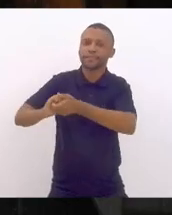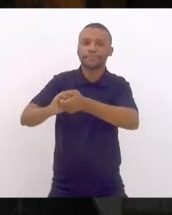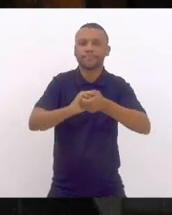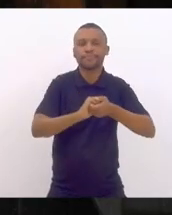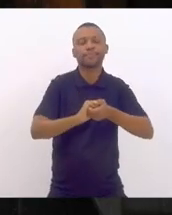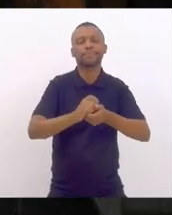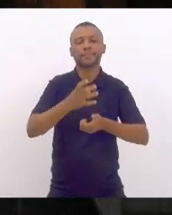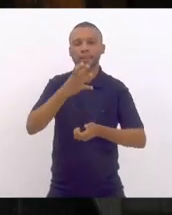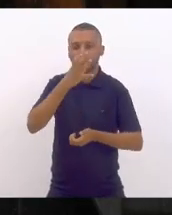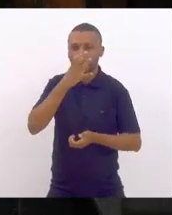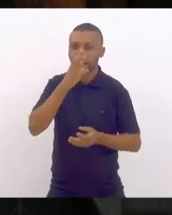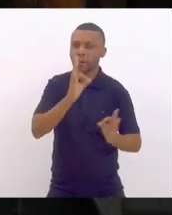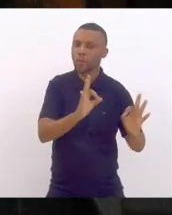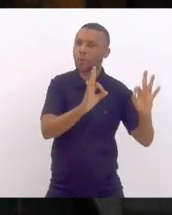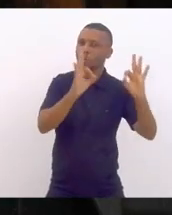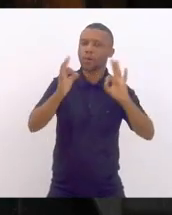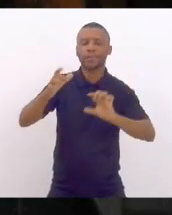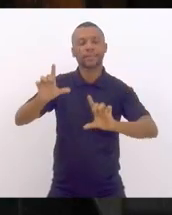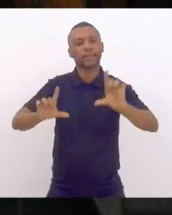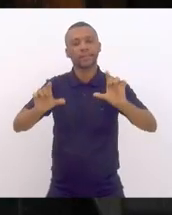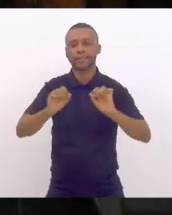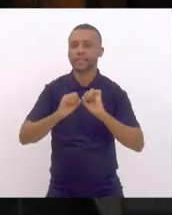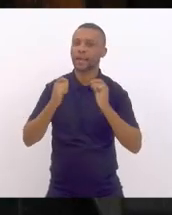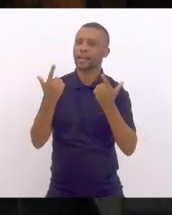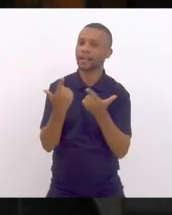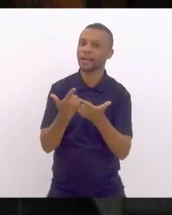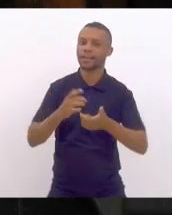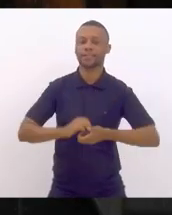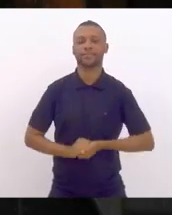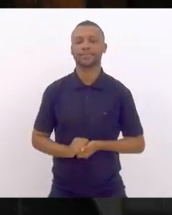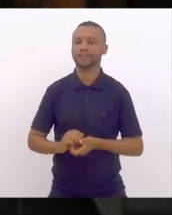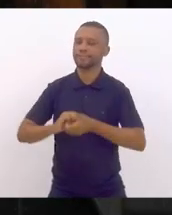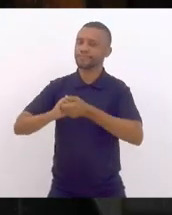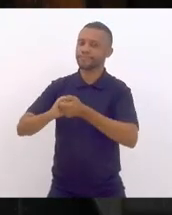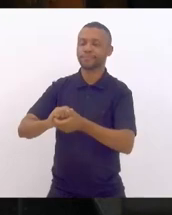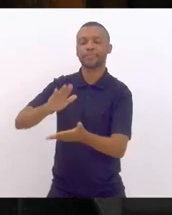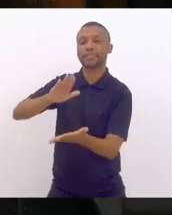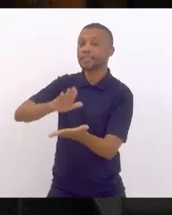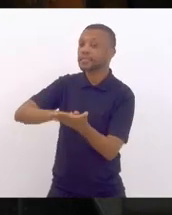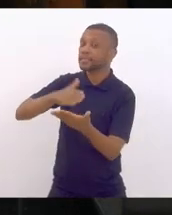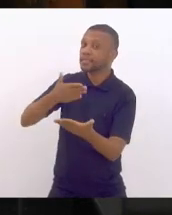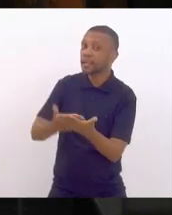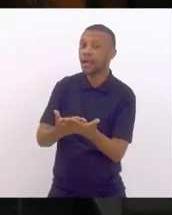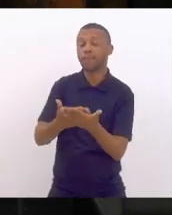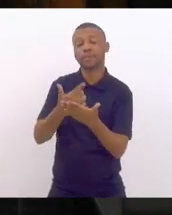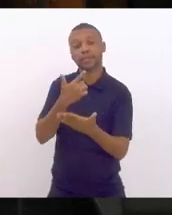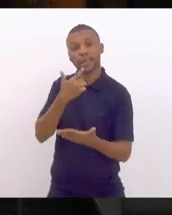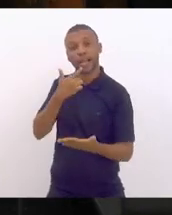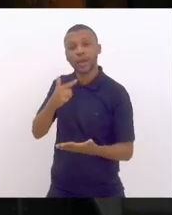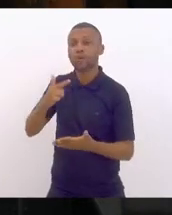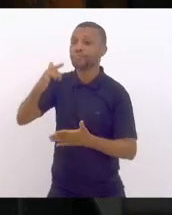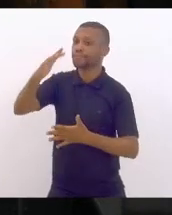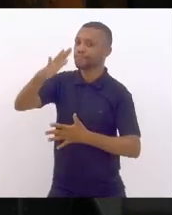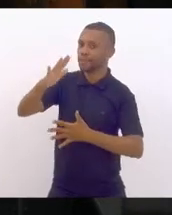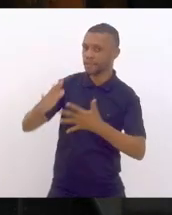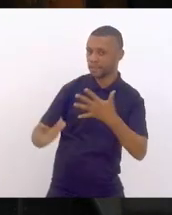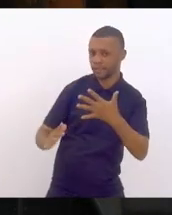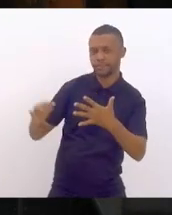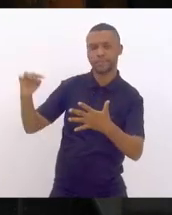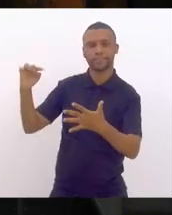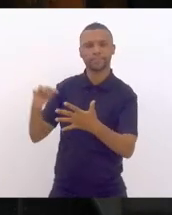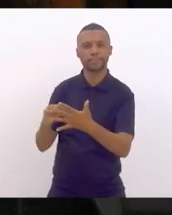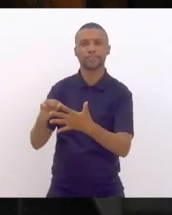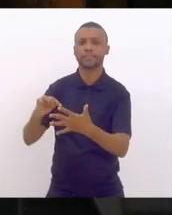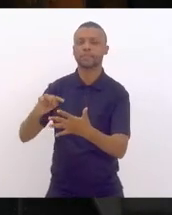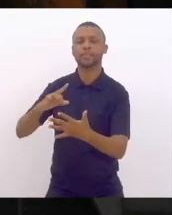alerj senhor intérprete da linguagem de libras que leva a nossa